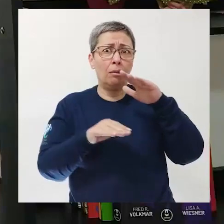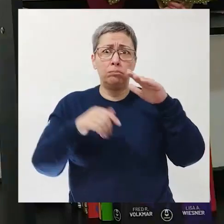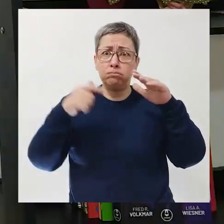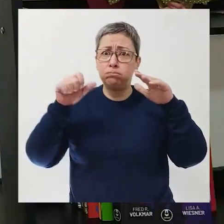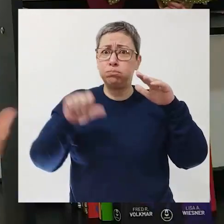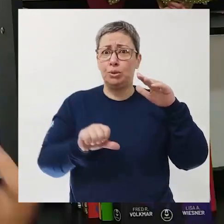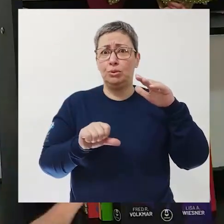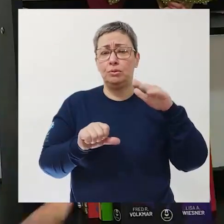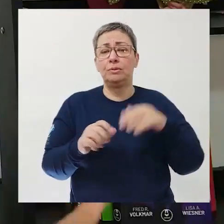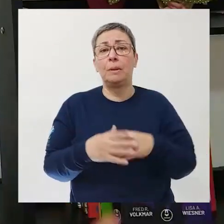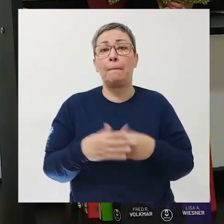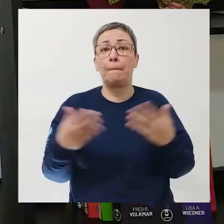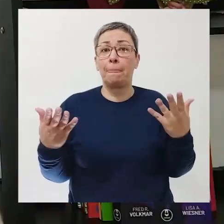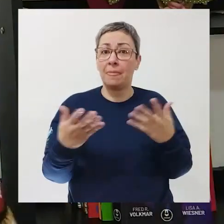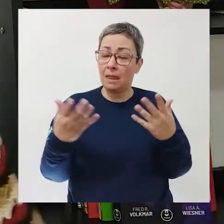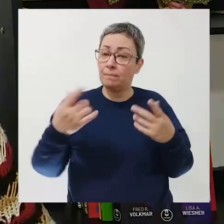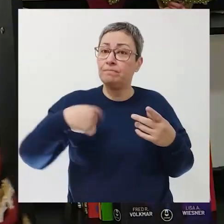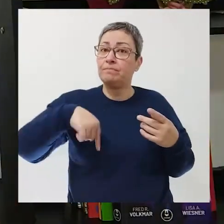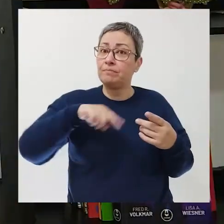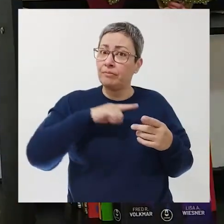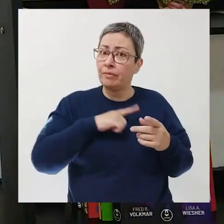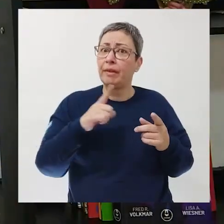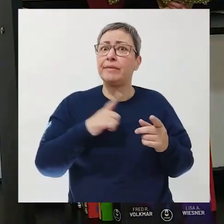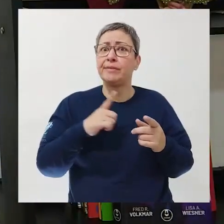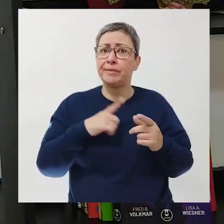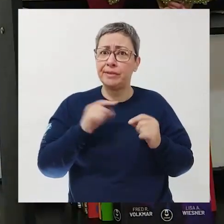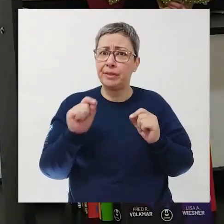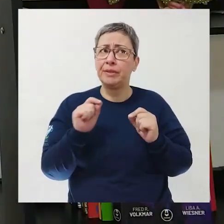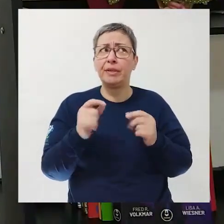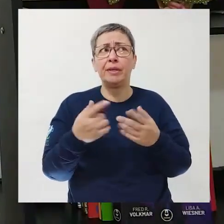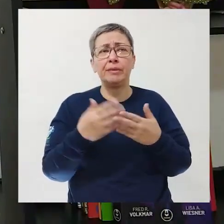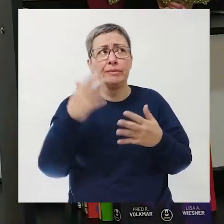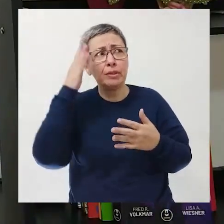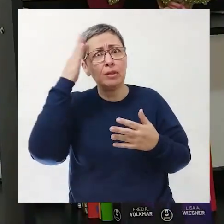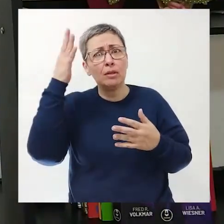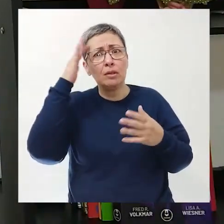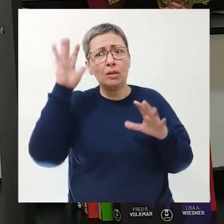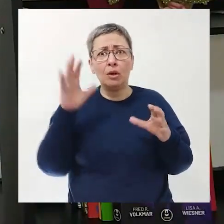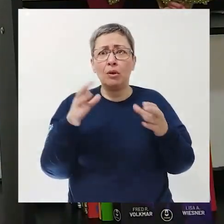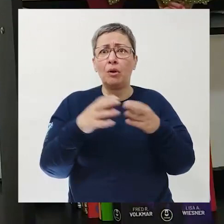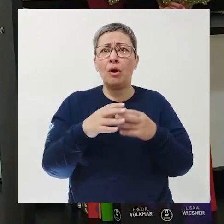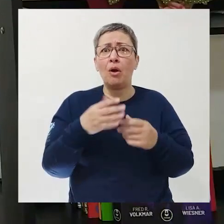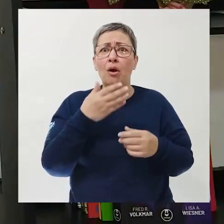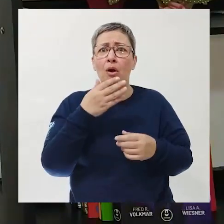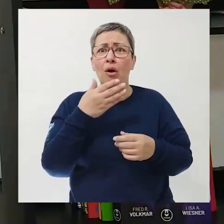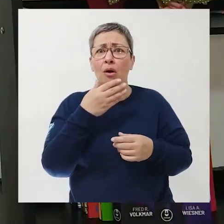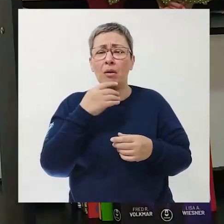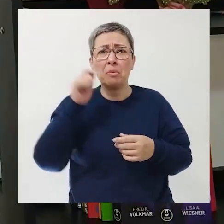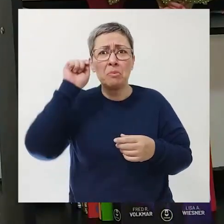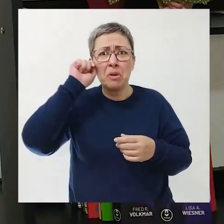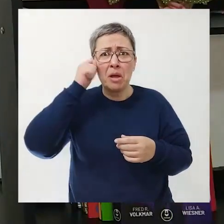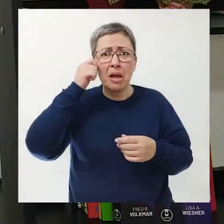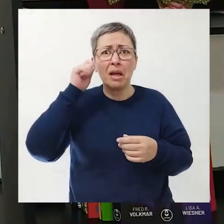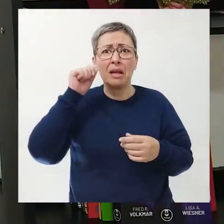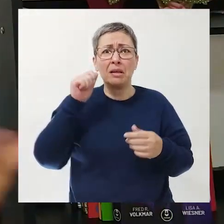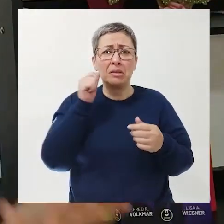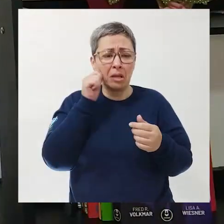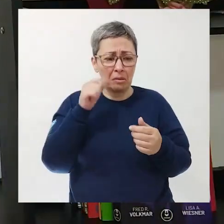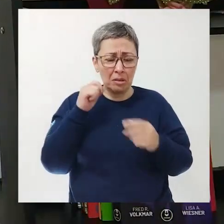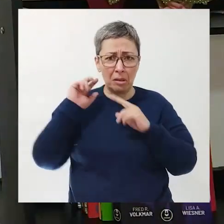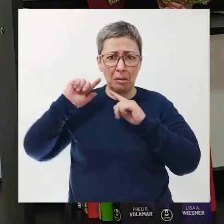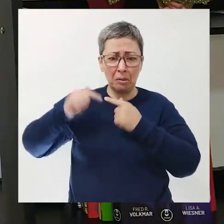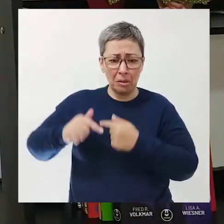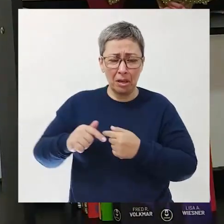aumenta ainda mais. A gente ainda tem, né, no imaginário coletivo que os negros e as negras são descendentes